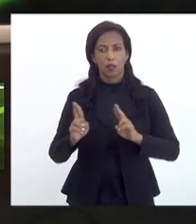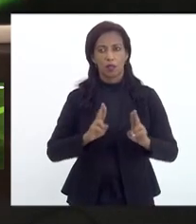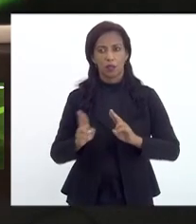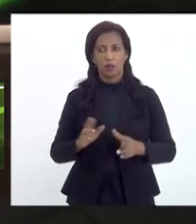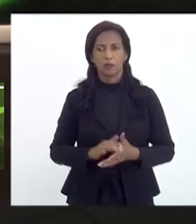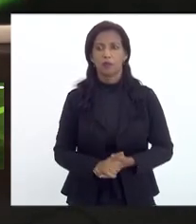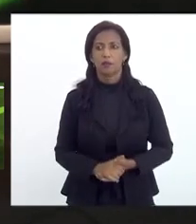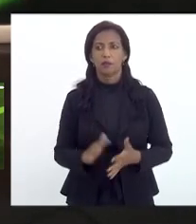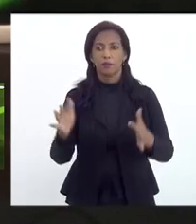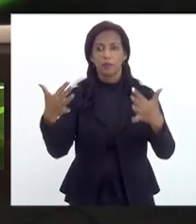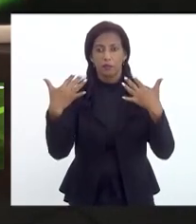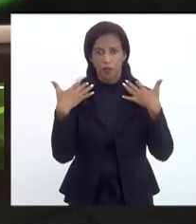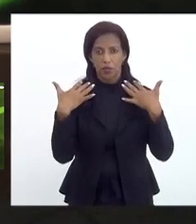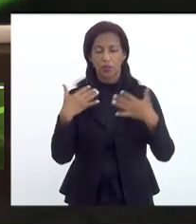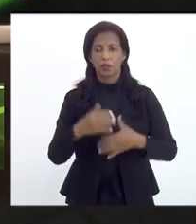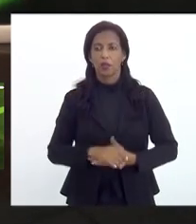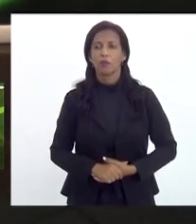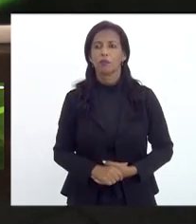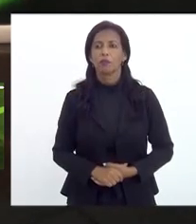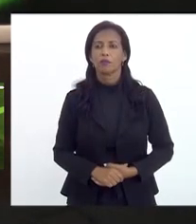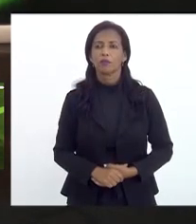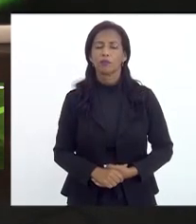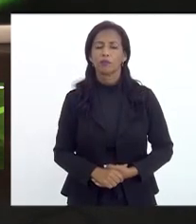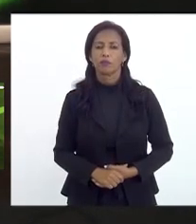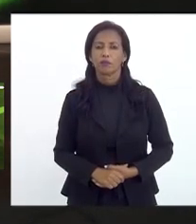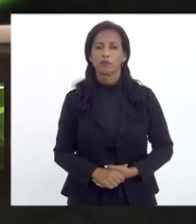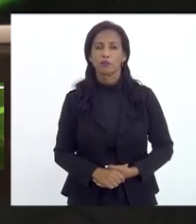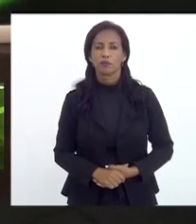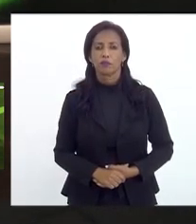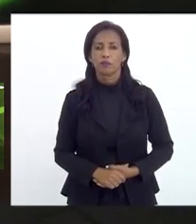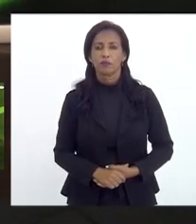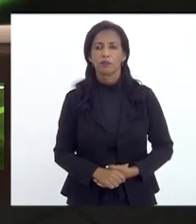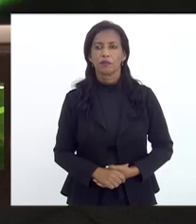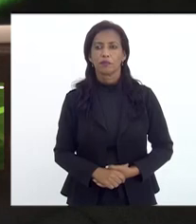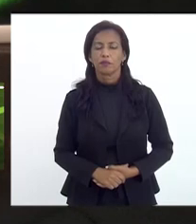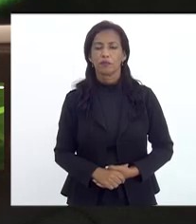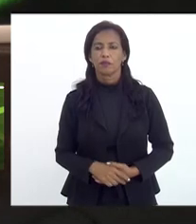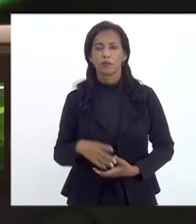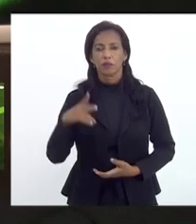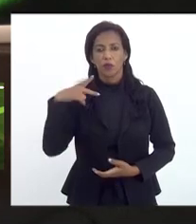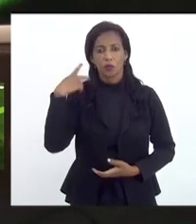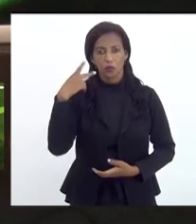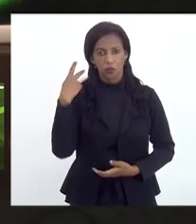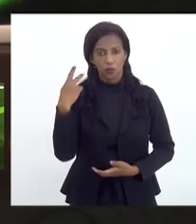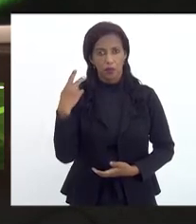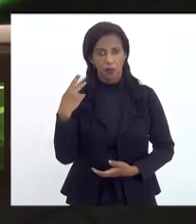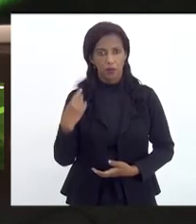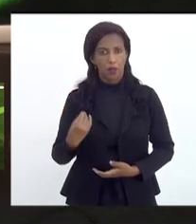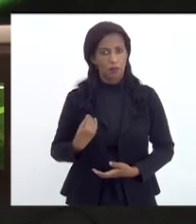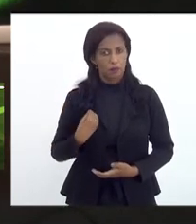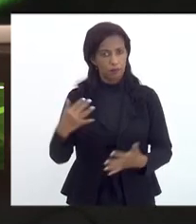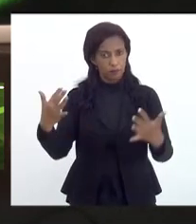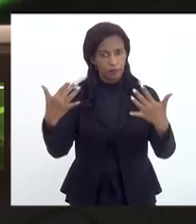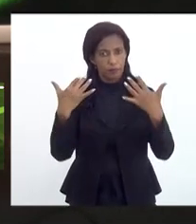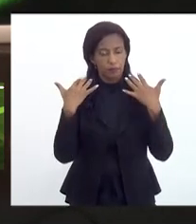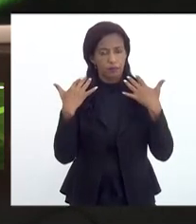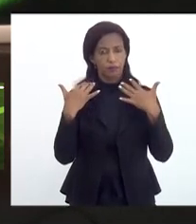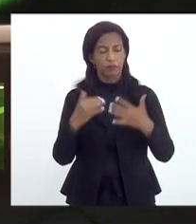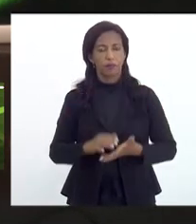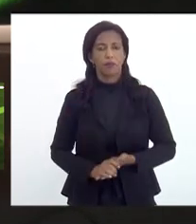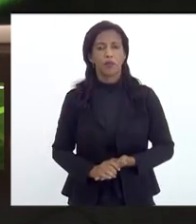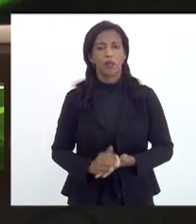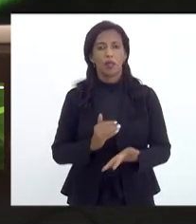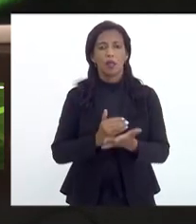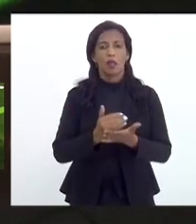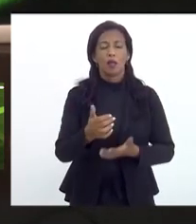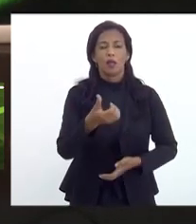Presta atenção Que é importante Flávio Renata Mônica Os parlamentares presentes A vacância A partir do